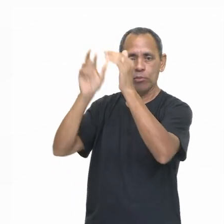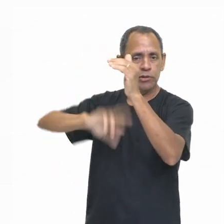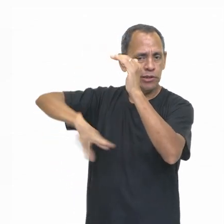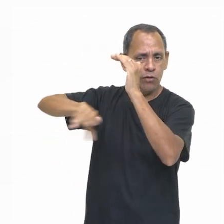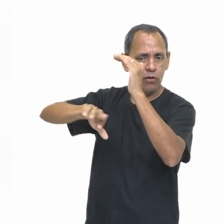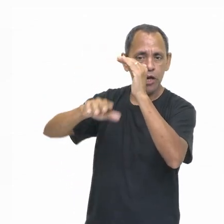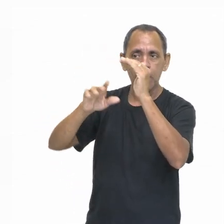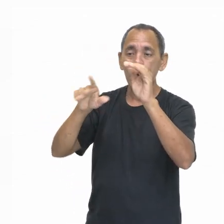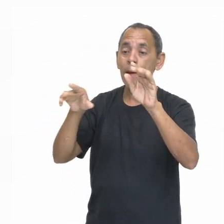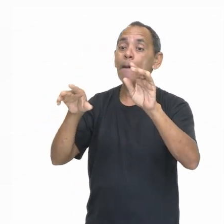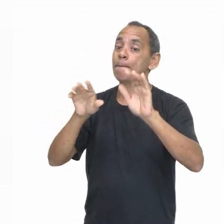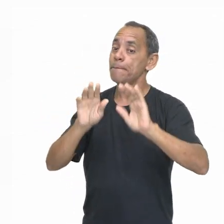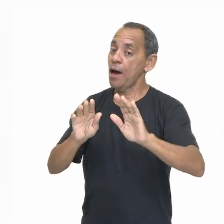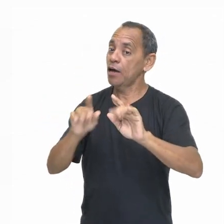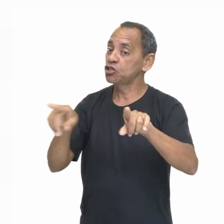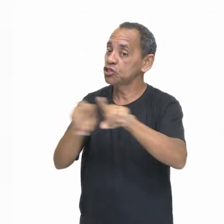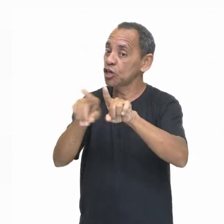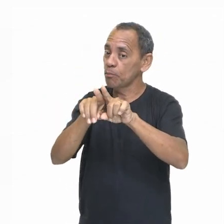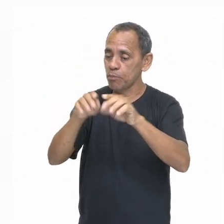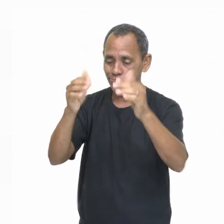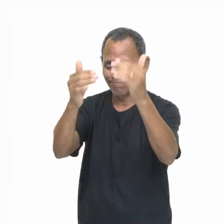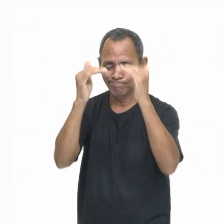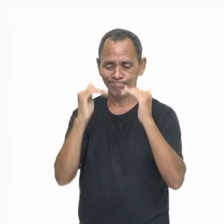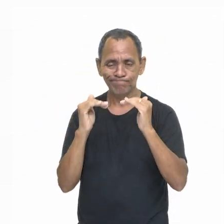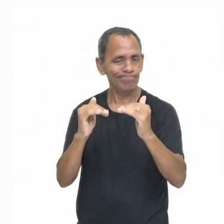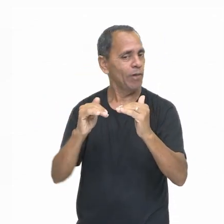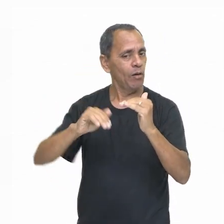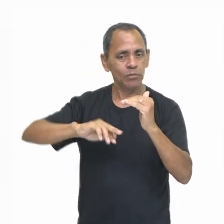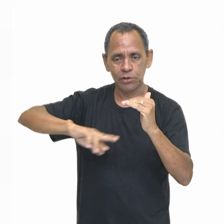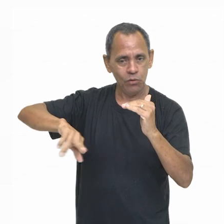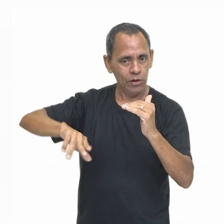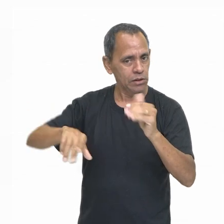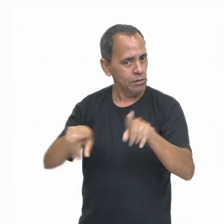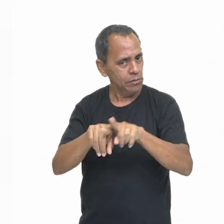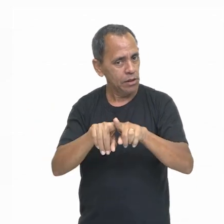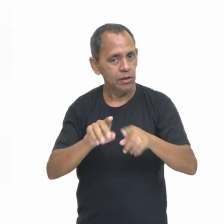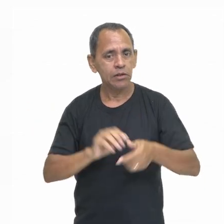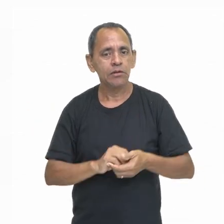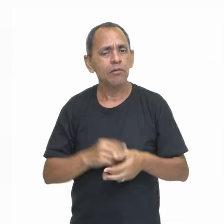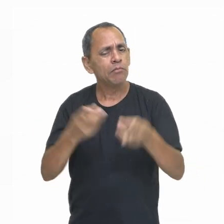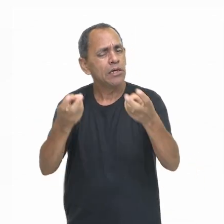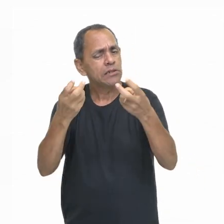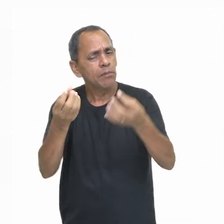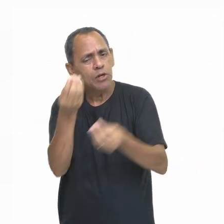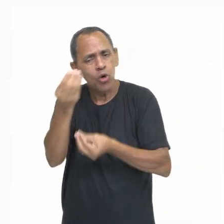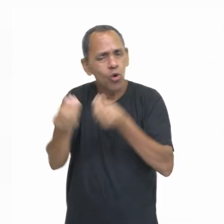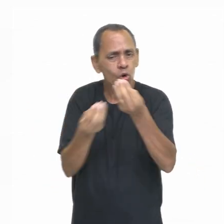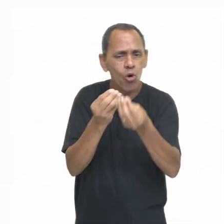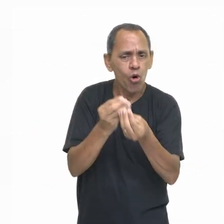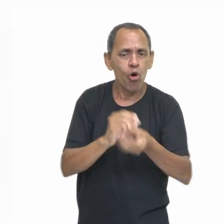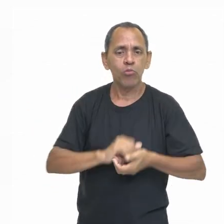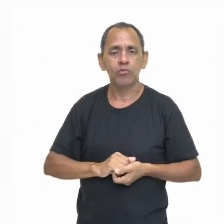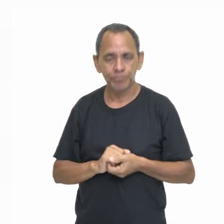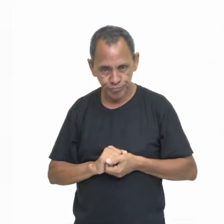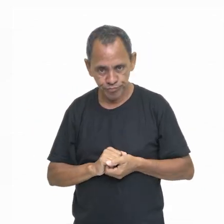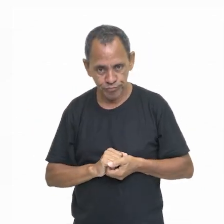pobre. Então, você já percebe a conexão, né? A